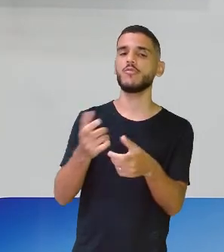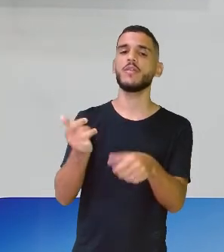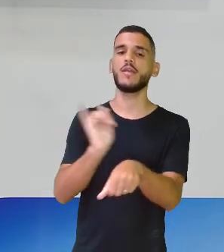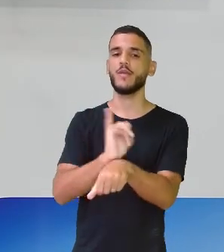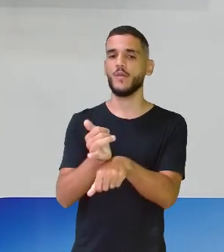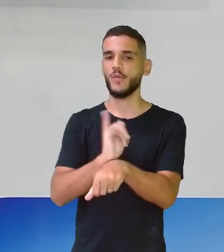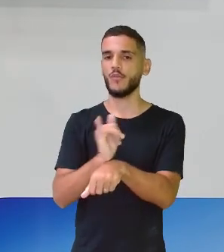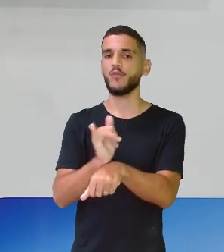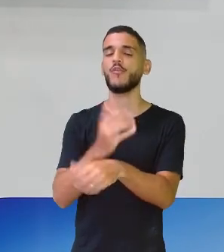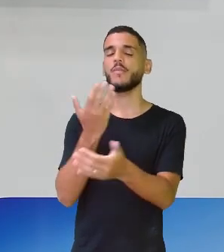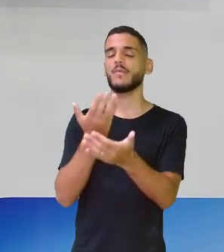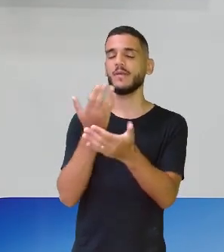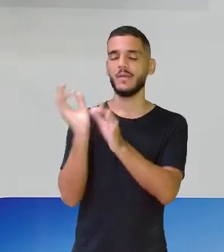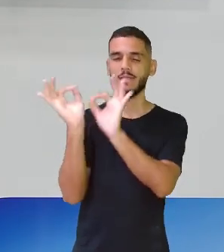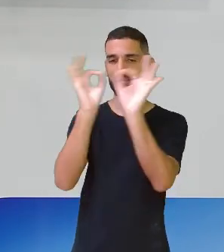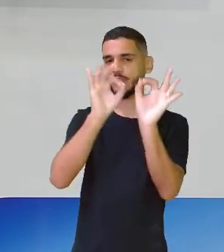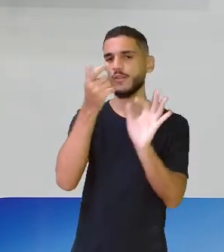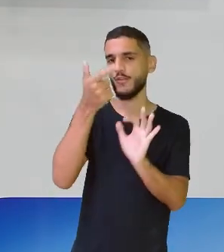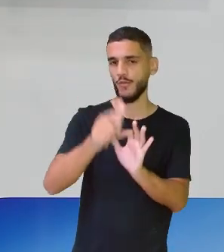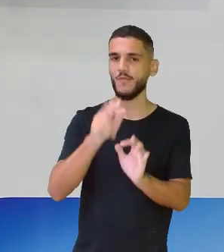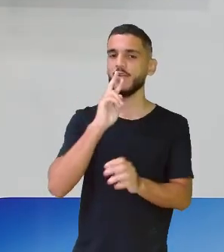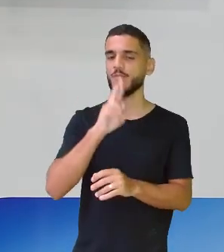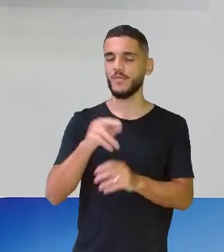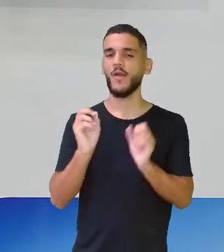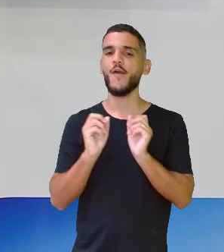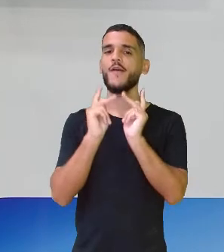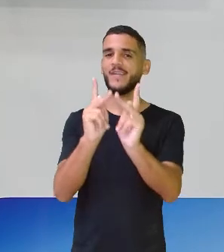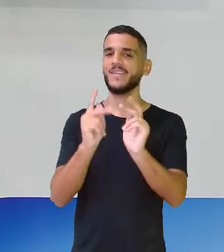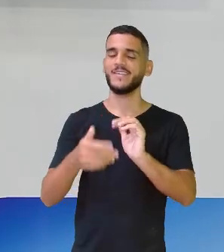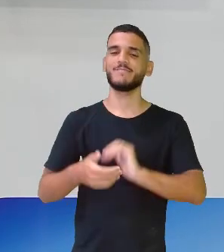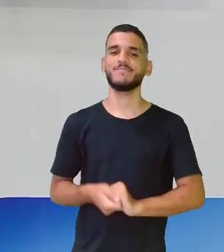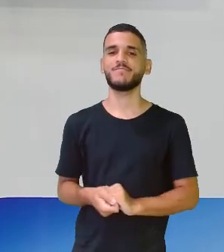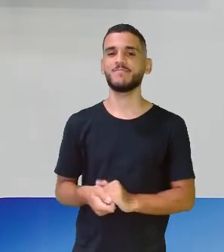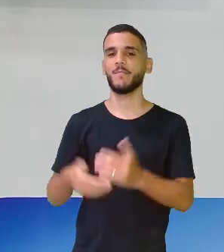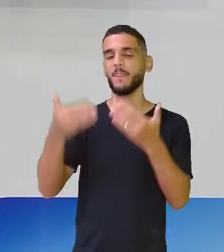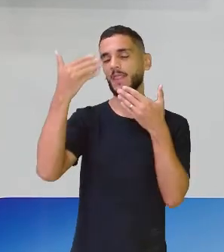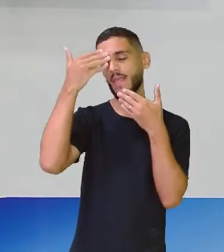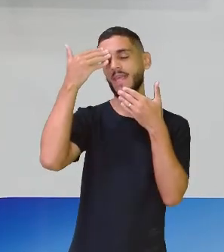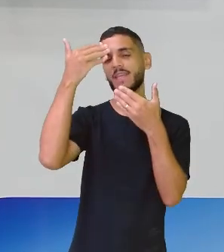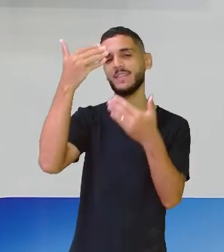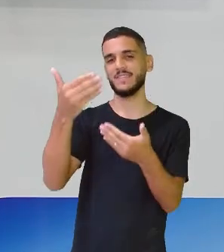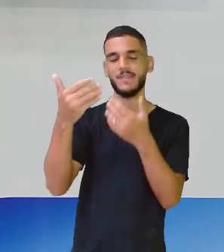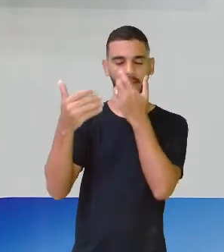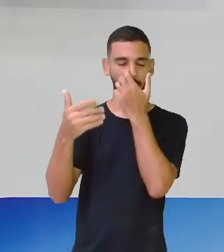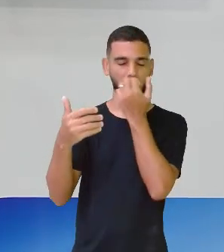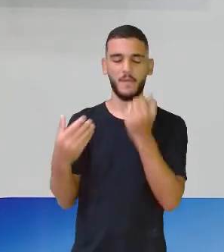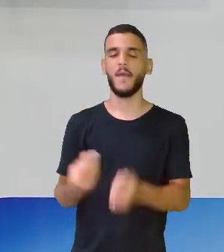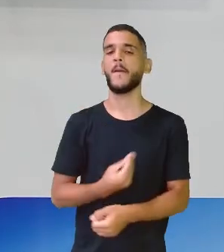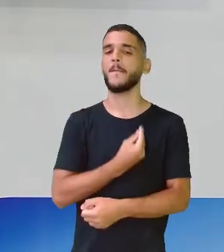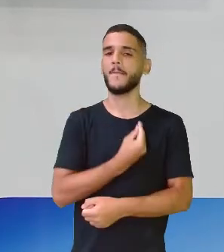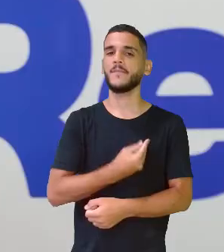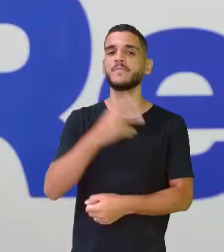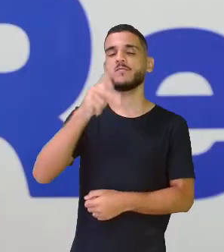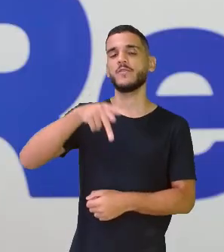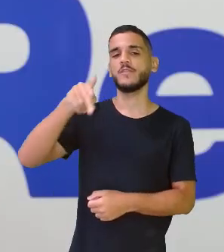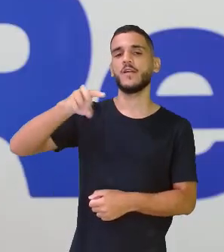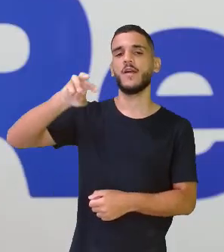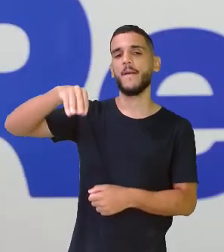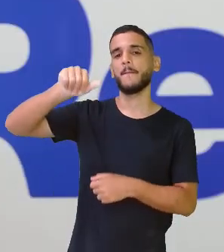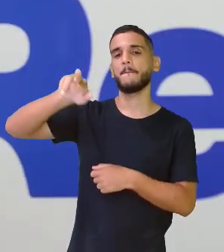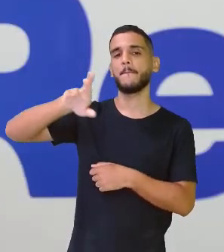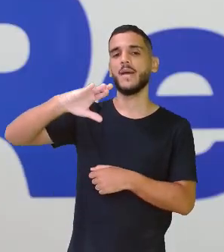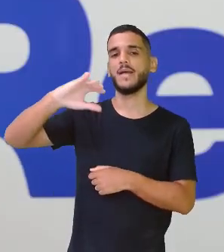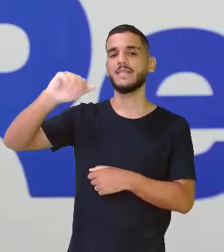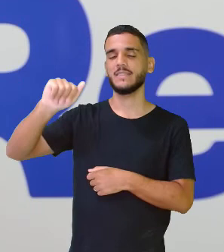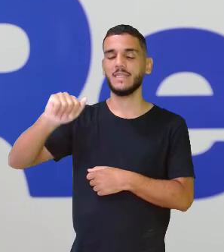YouTube, rever a aula e responder, tá certo? Então, eu quero agradecer aí a presença da professora Márcia. Estamos chegando